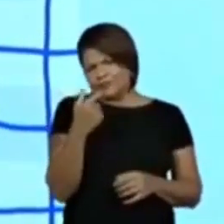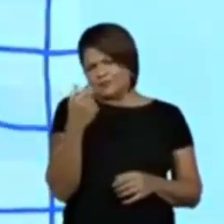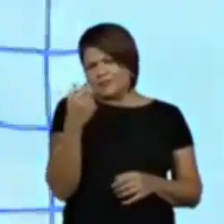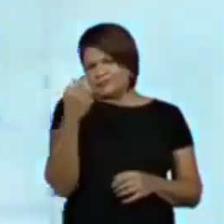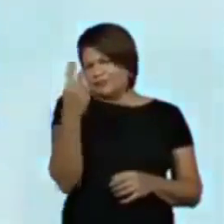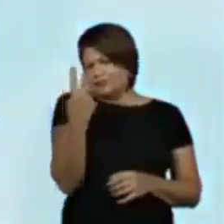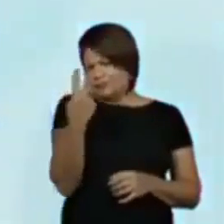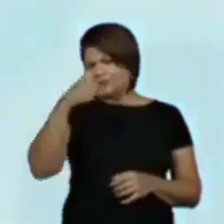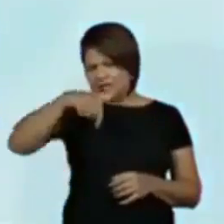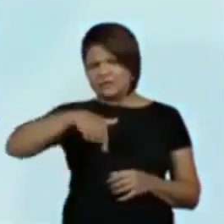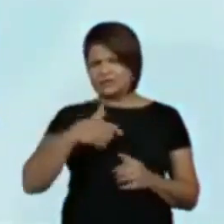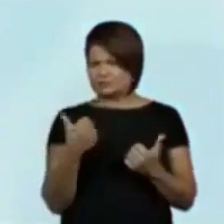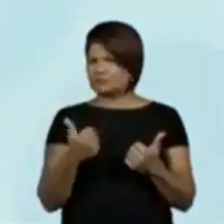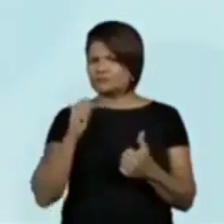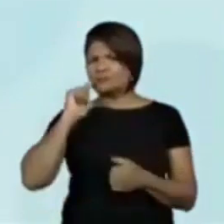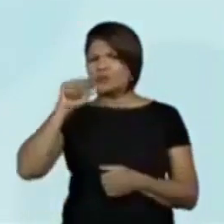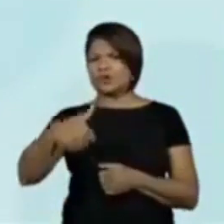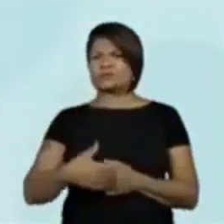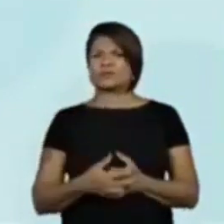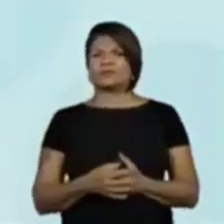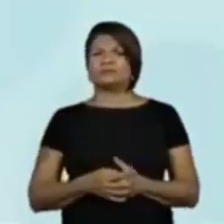vocês, pode ir para a próxima,